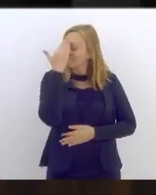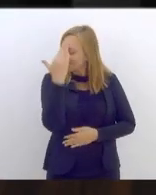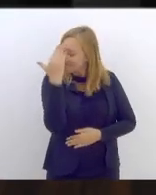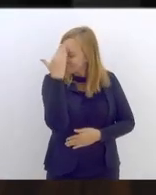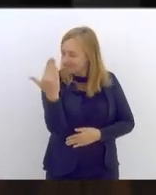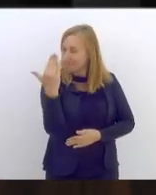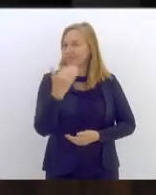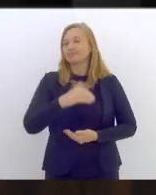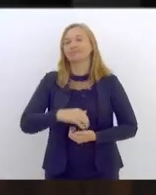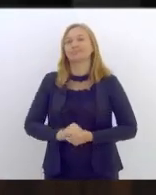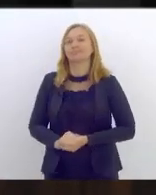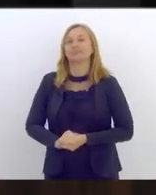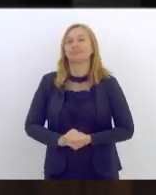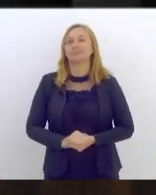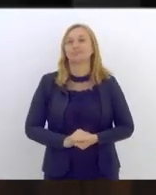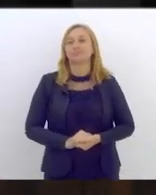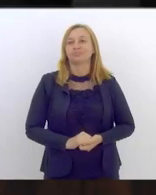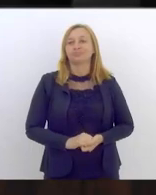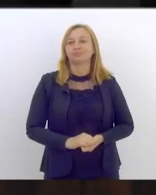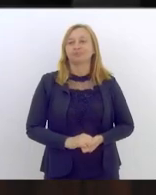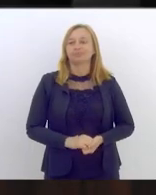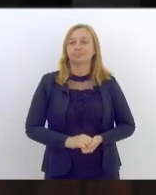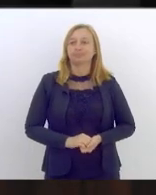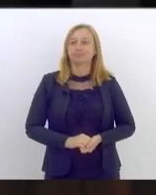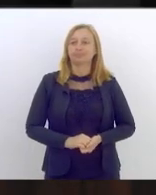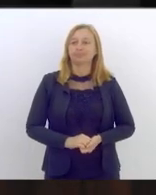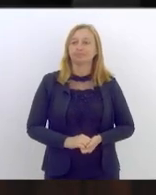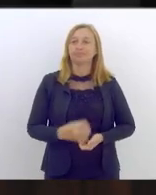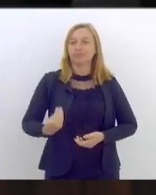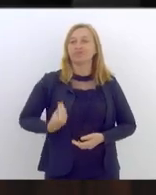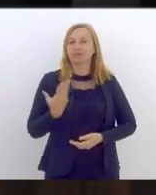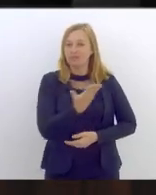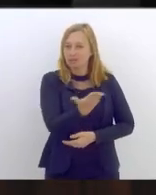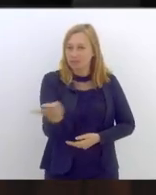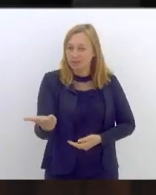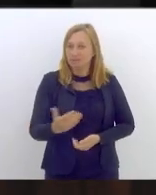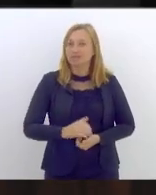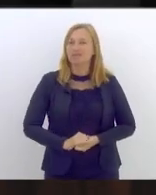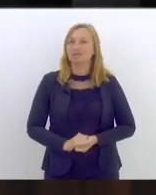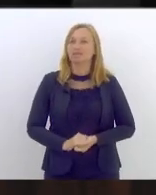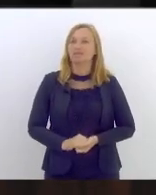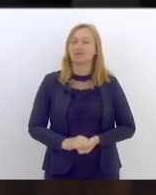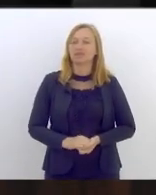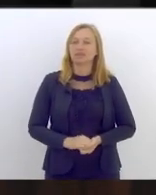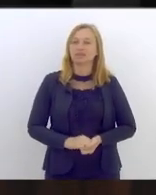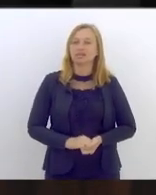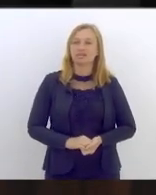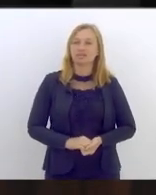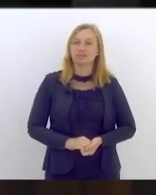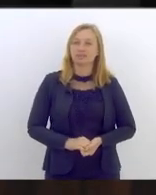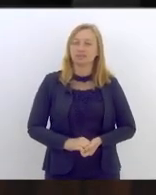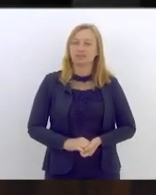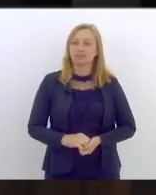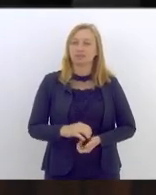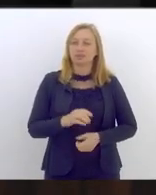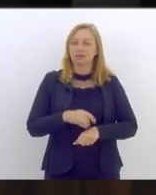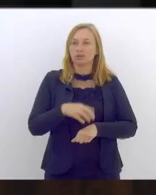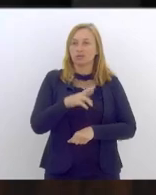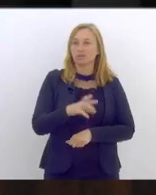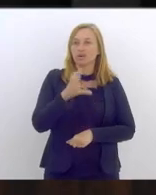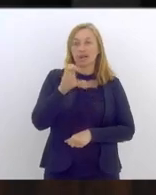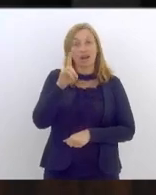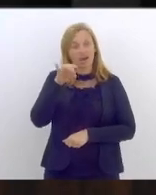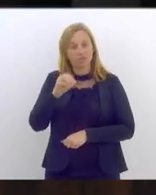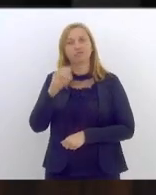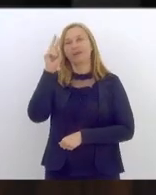obrigado pela presença de todas e todos e Dr Cláudio eu